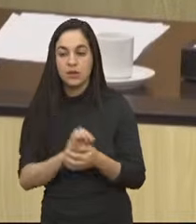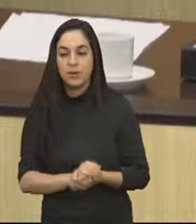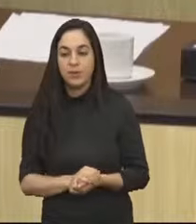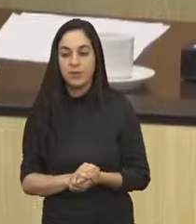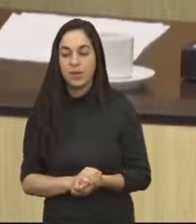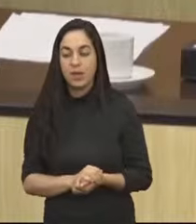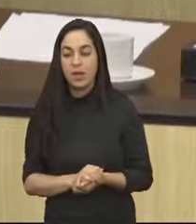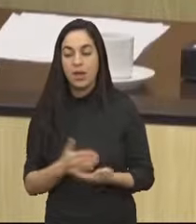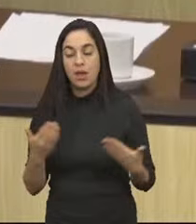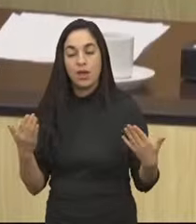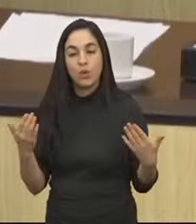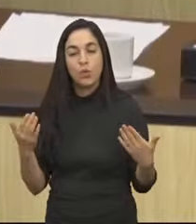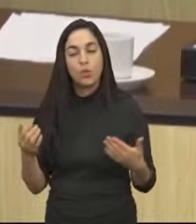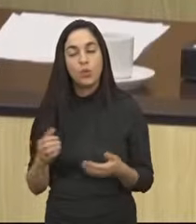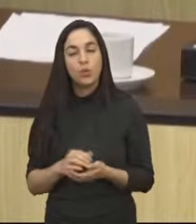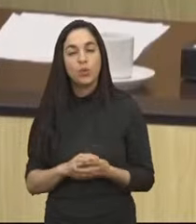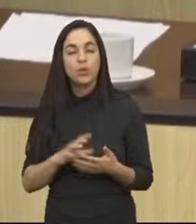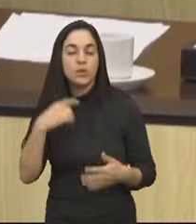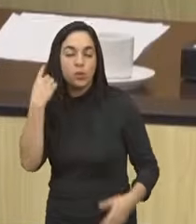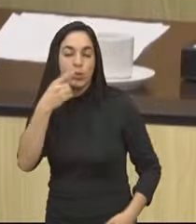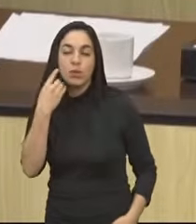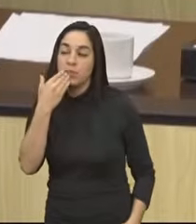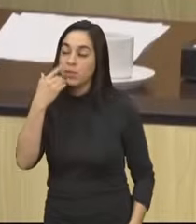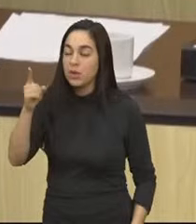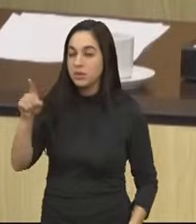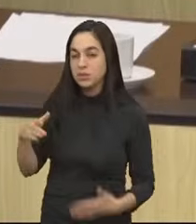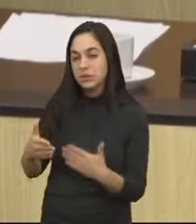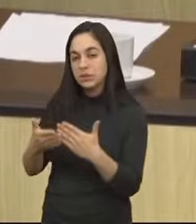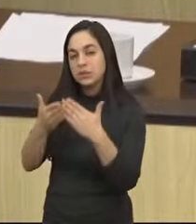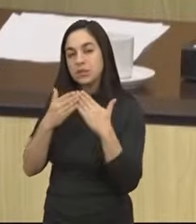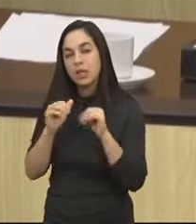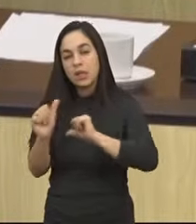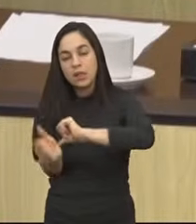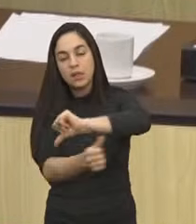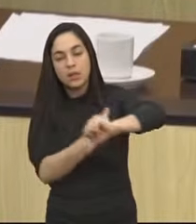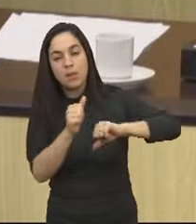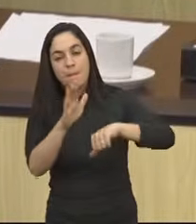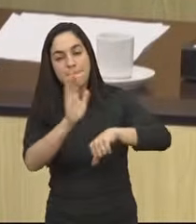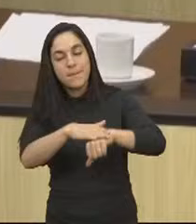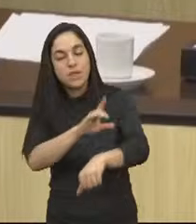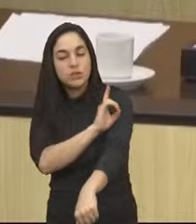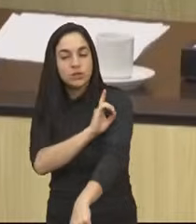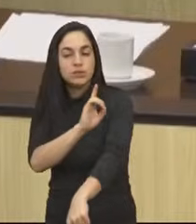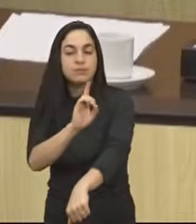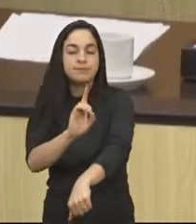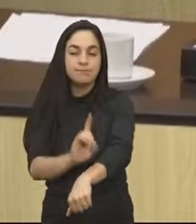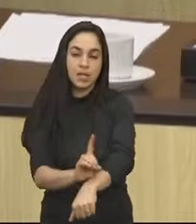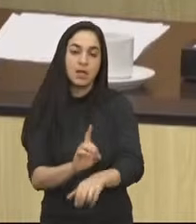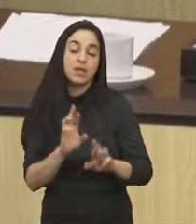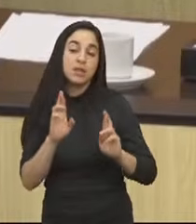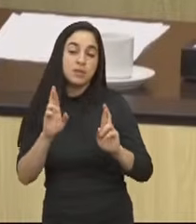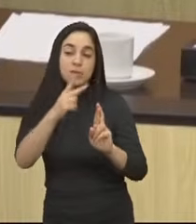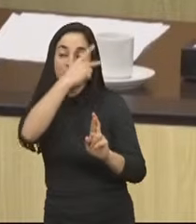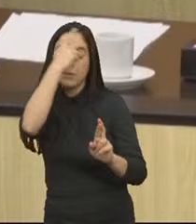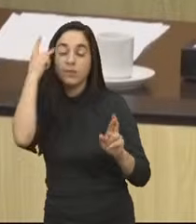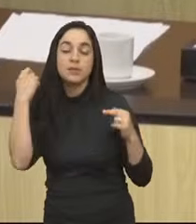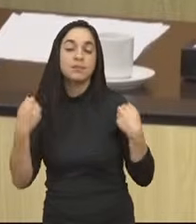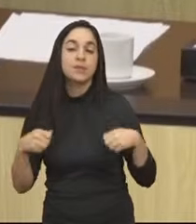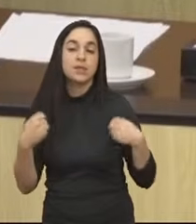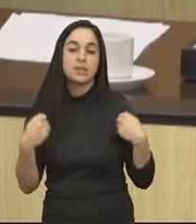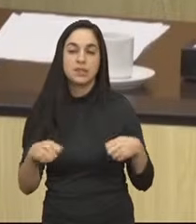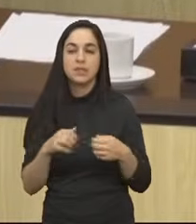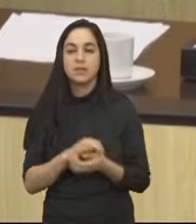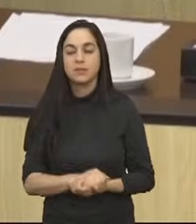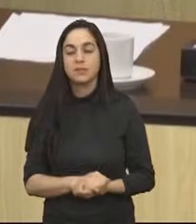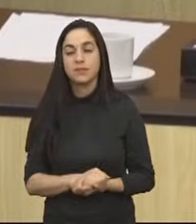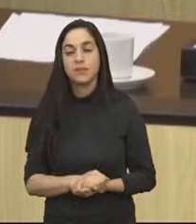deputado, poderemos avançar e transformar realidades, oferecendo mais dignidade e esperança aos que mais necessitam.